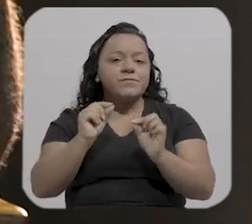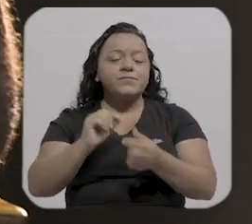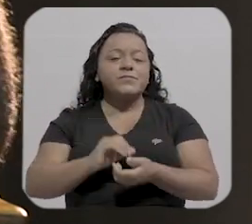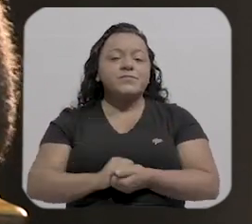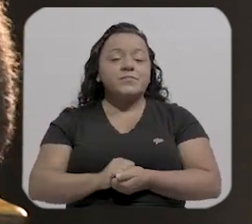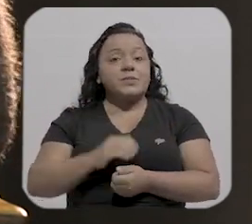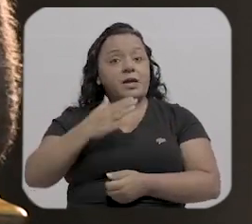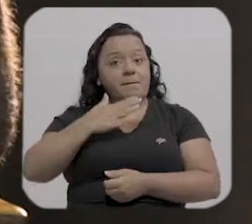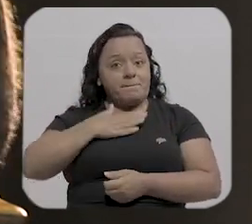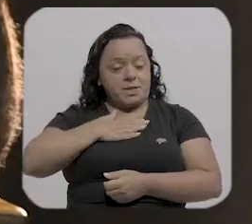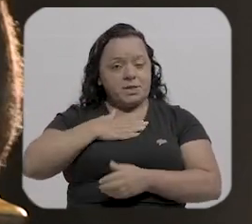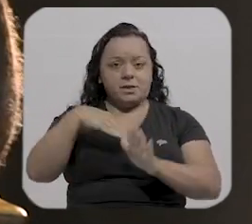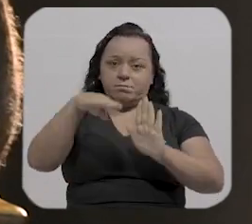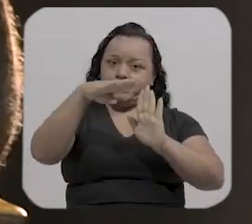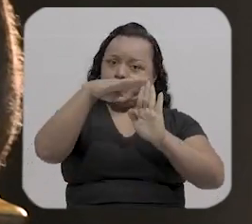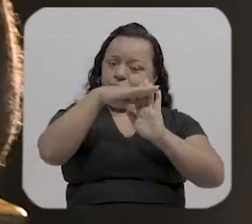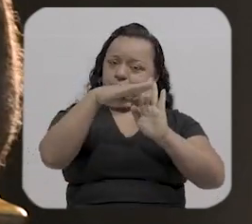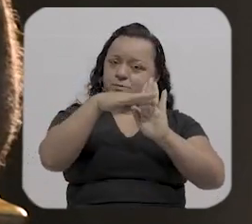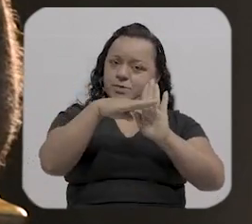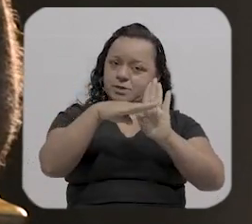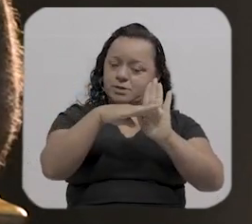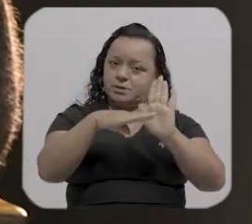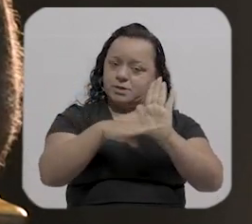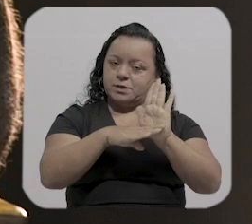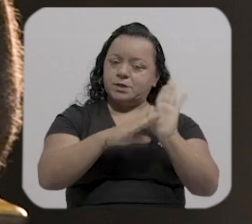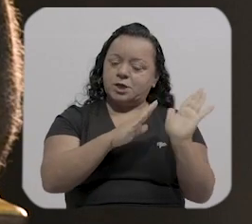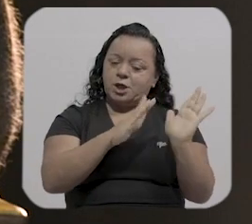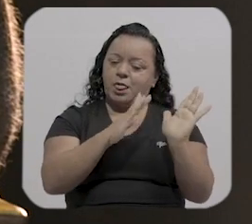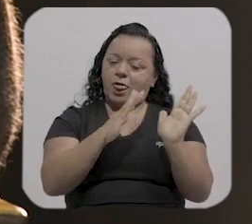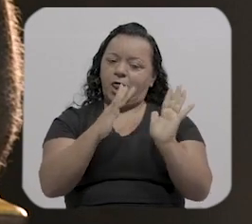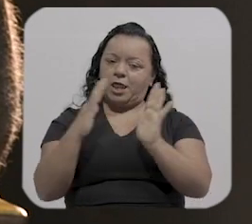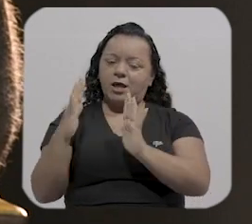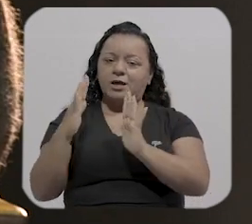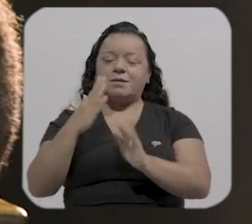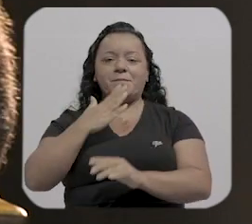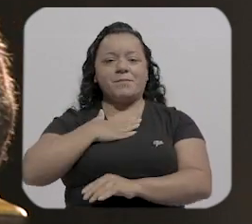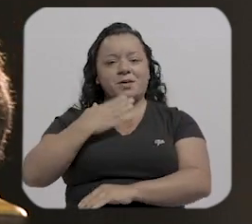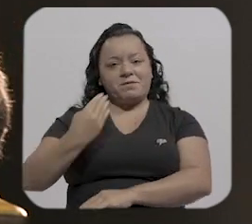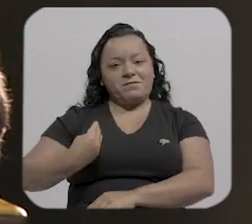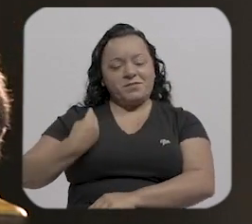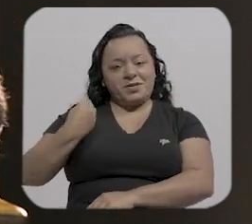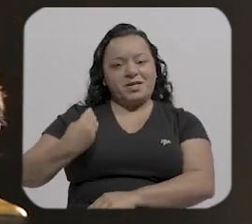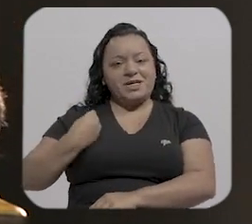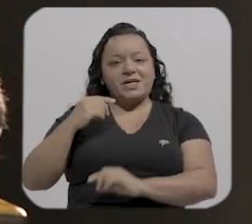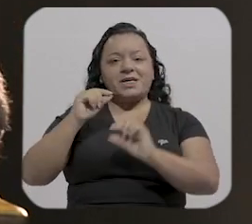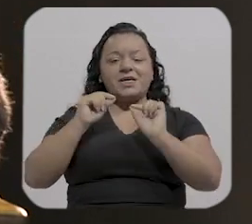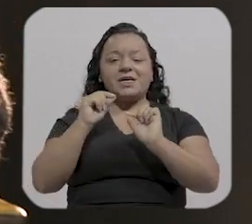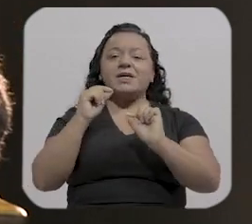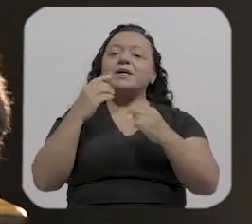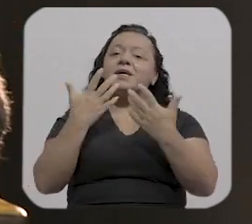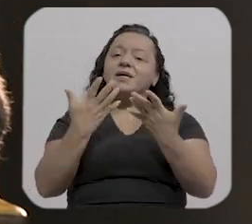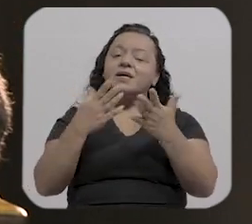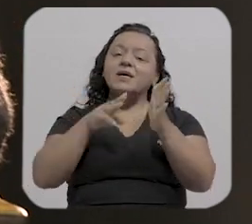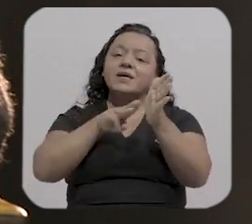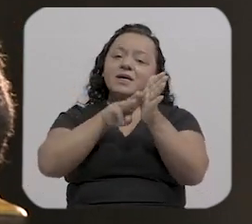será a minha pauta durante a minha vida. Madeira